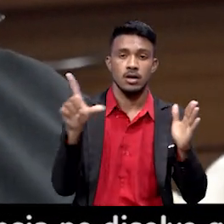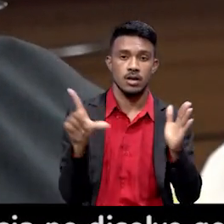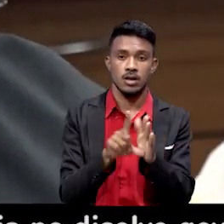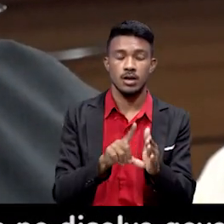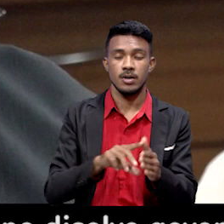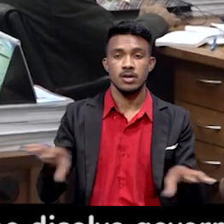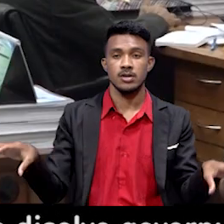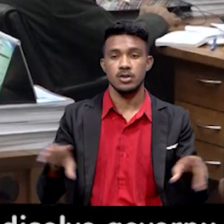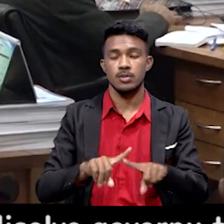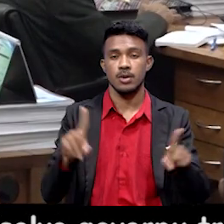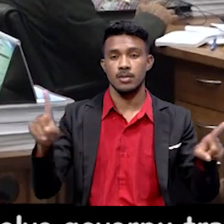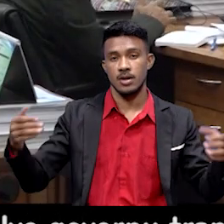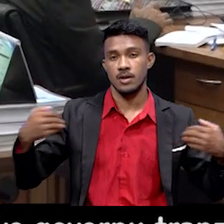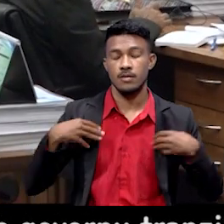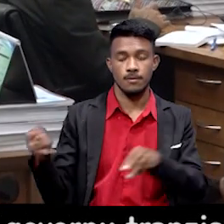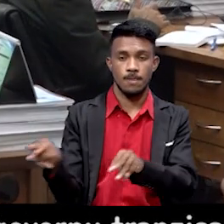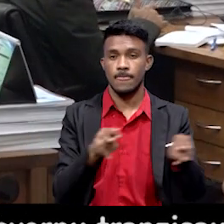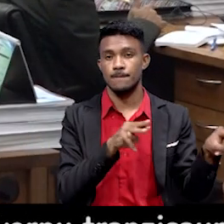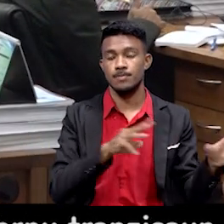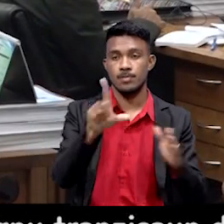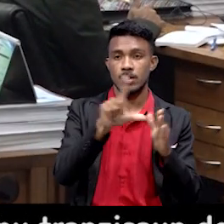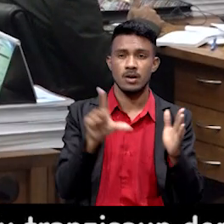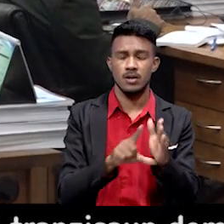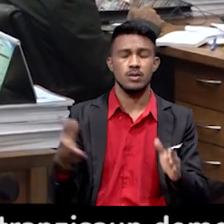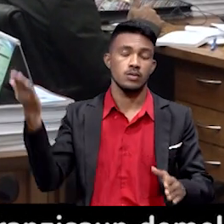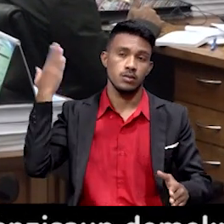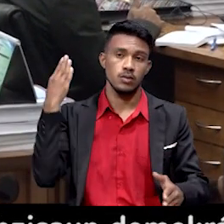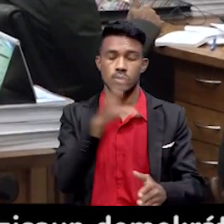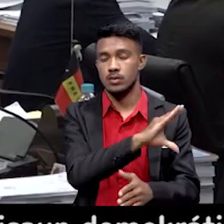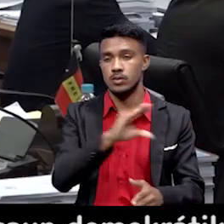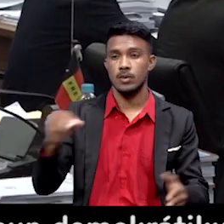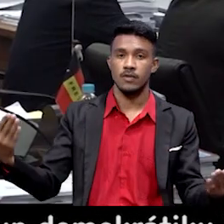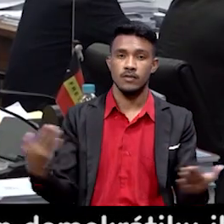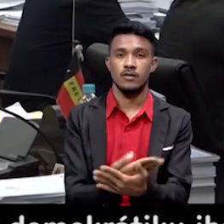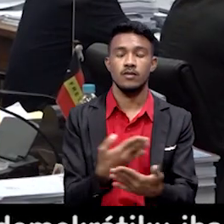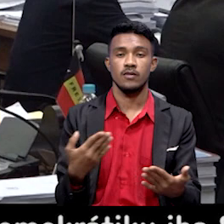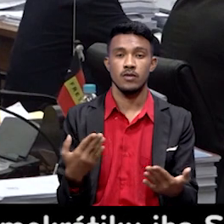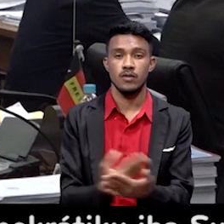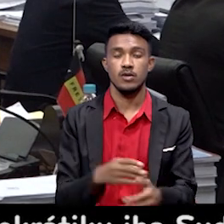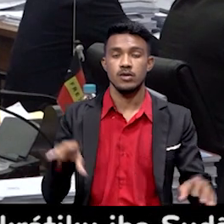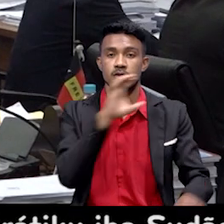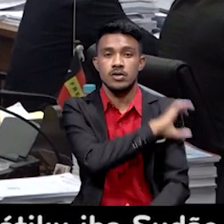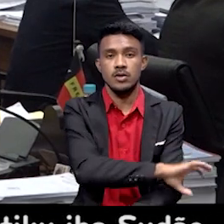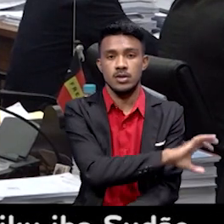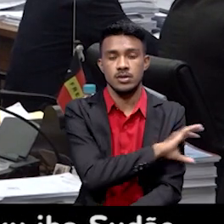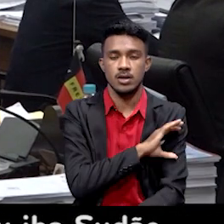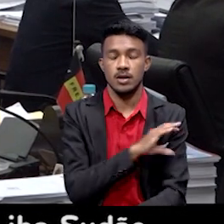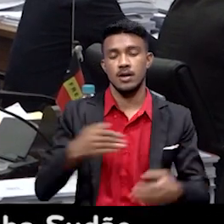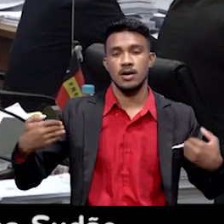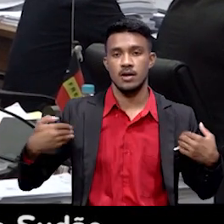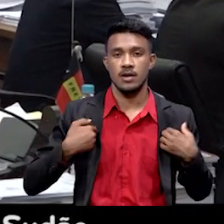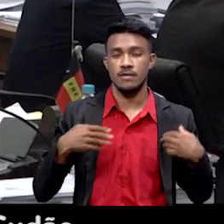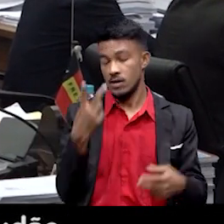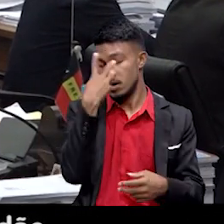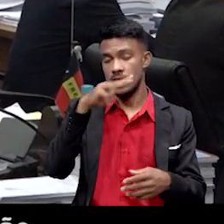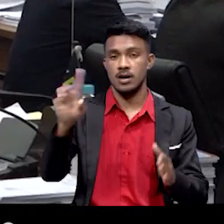vitalícia, mai be muda de lei norma tuam ba ia norma fom segurança social nian. Além de ne, se hare